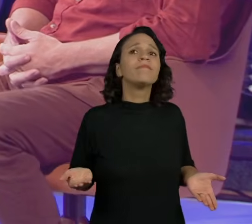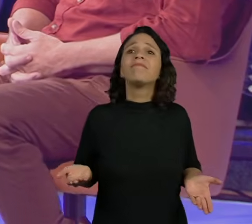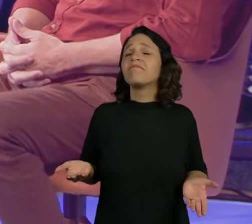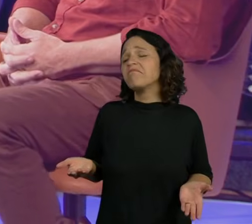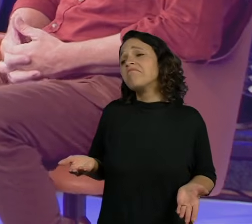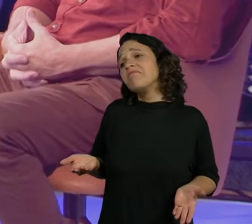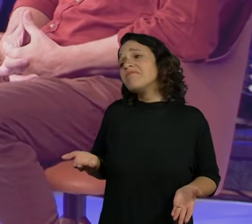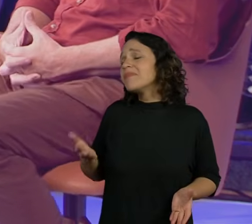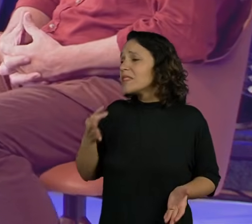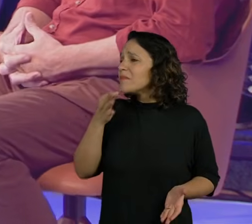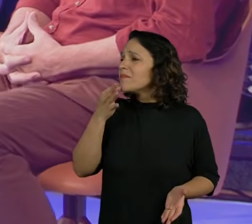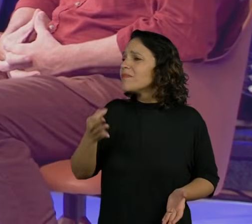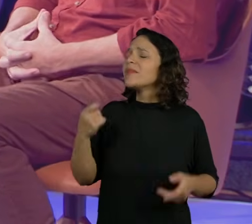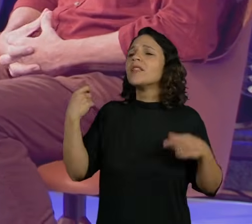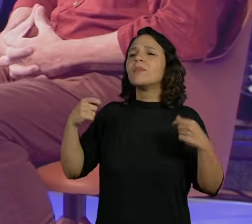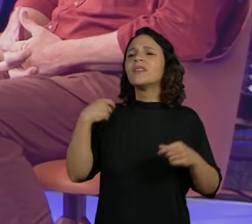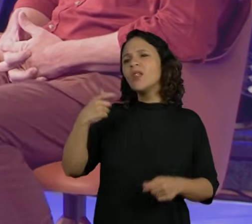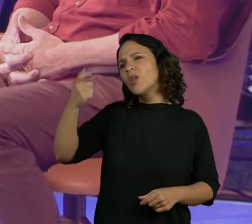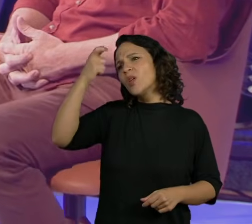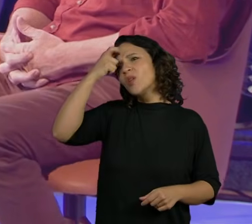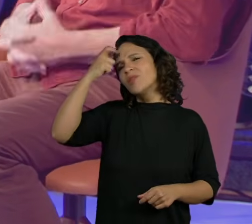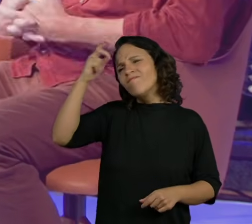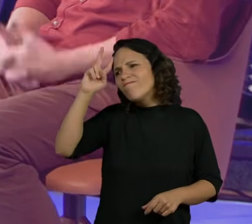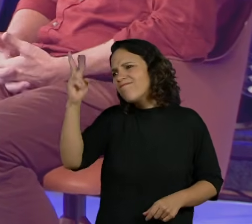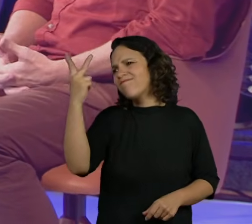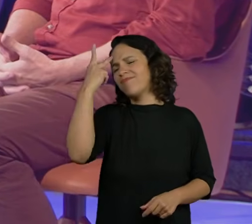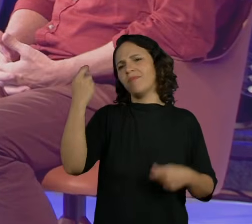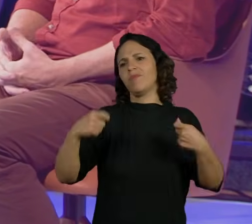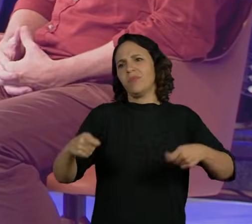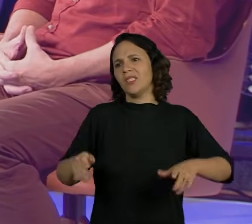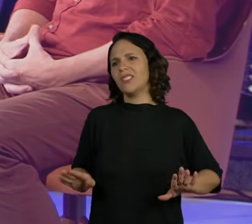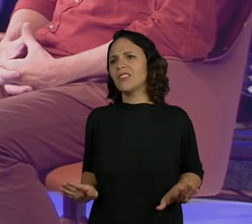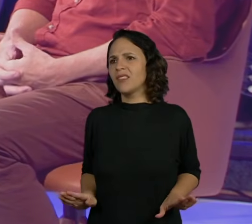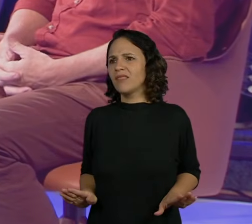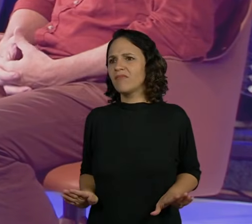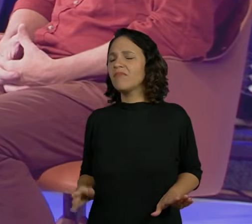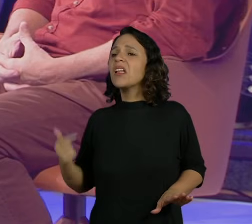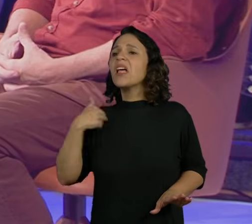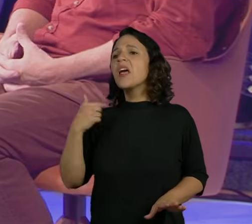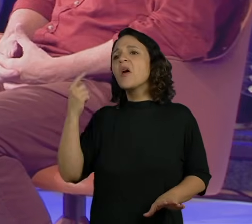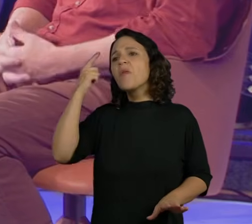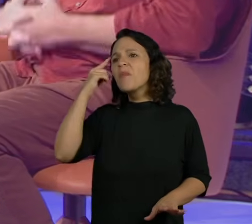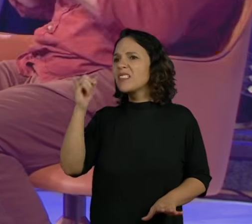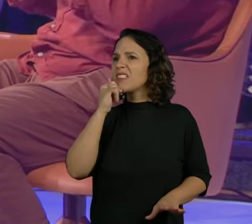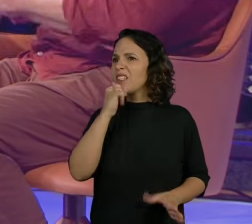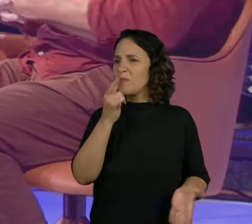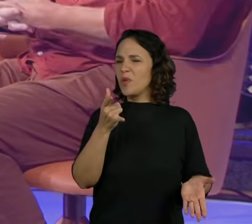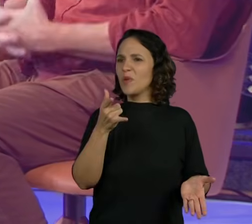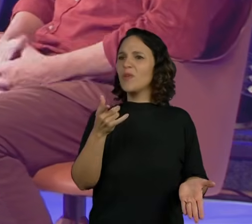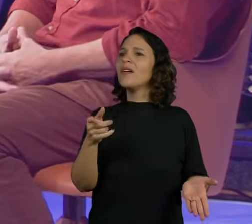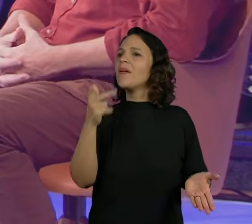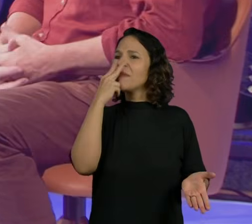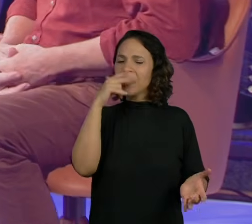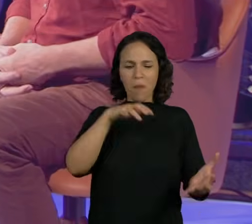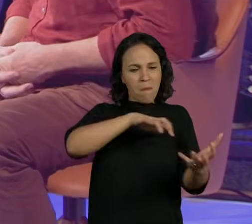ter uma revolução de consciência nesse país. Eu não acredito em nenhuma revolução de sangue, mas eu acho que a consciência muda